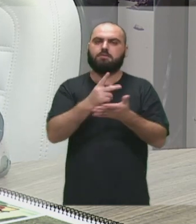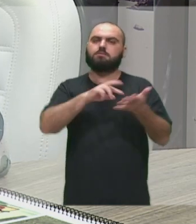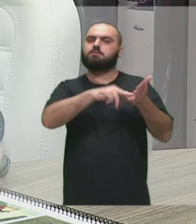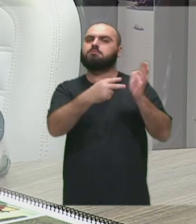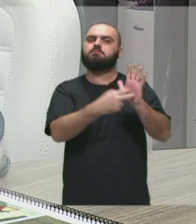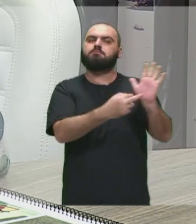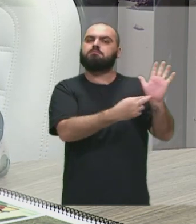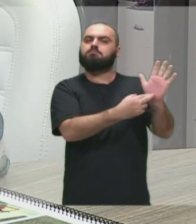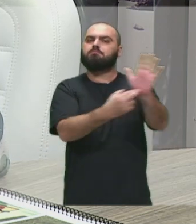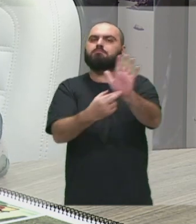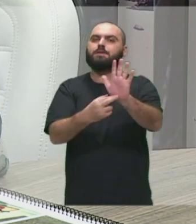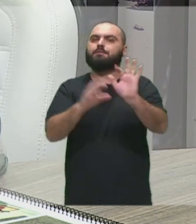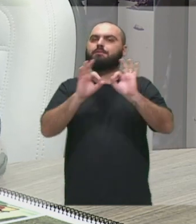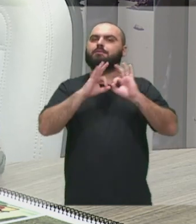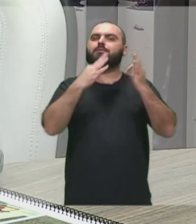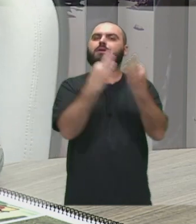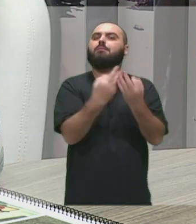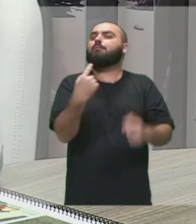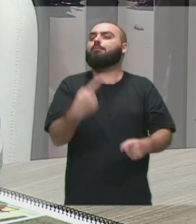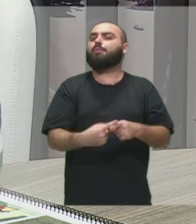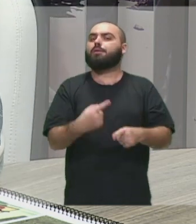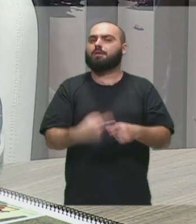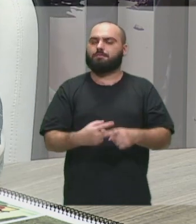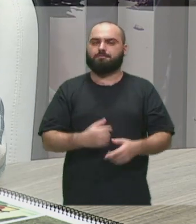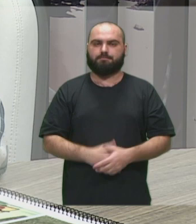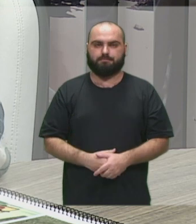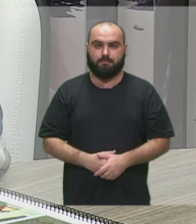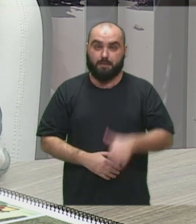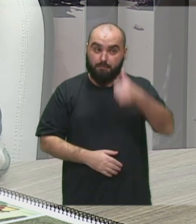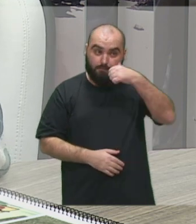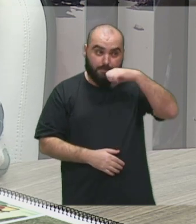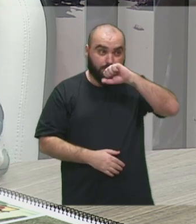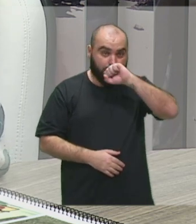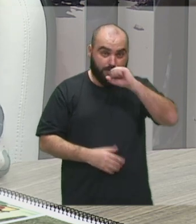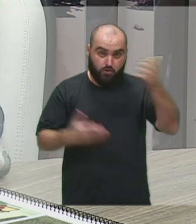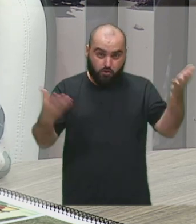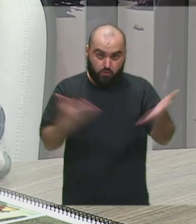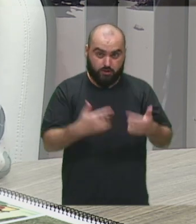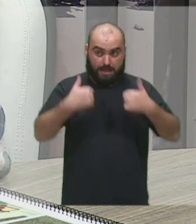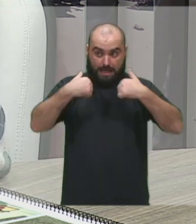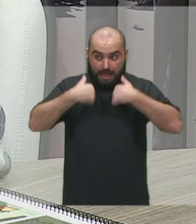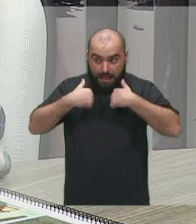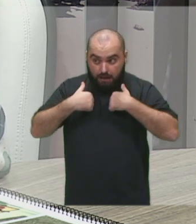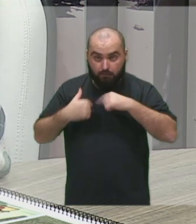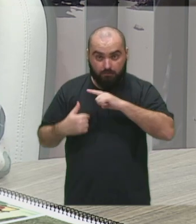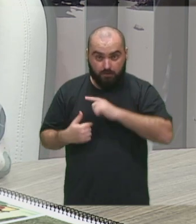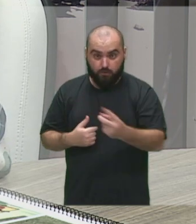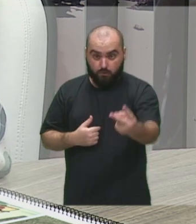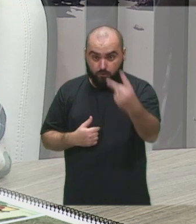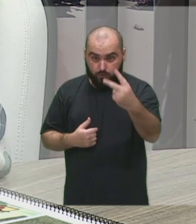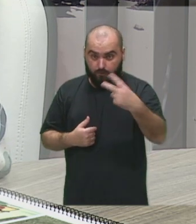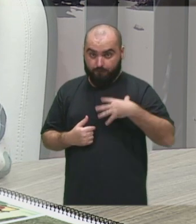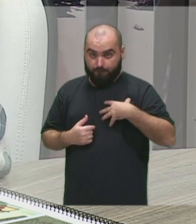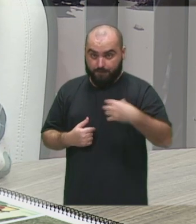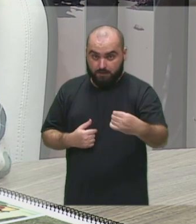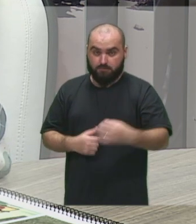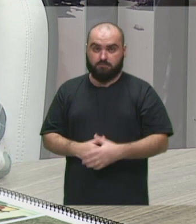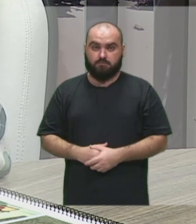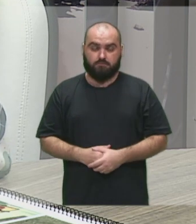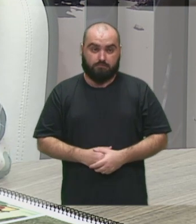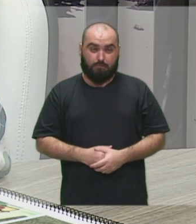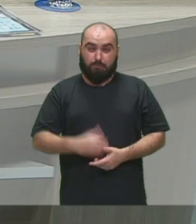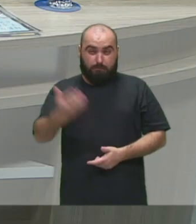famílias, justamente porque eu vejo assim, as mães hoje, eu tenho 2 filhas, no meu tempo elas não tinham